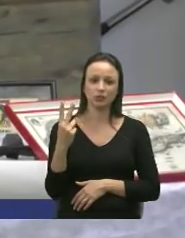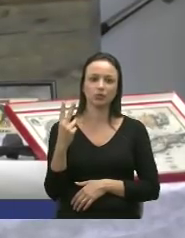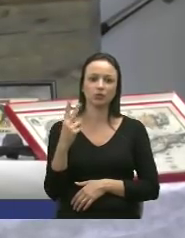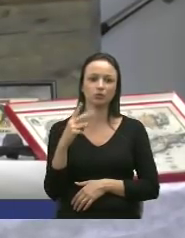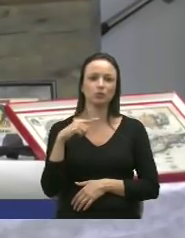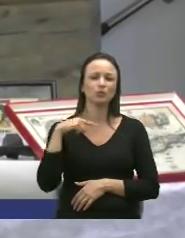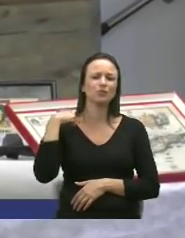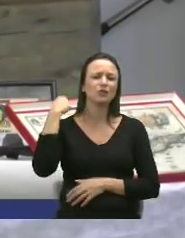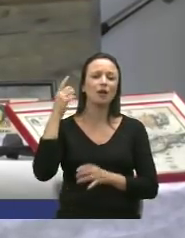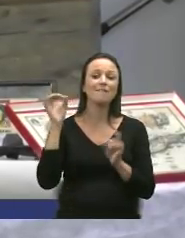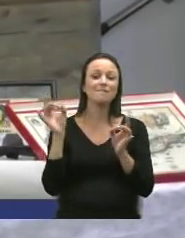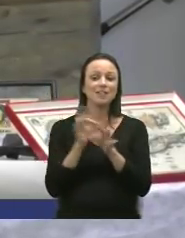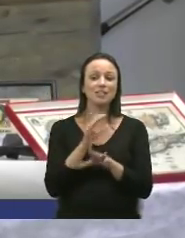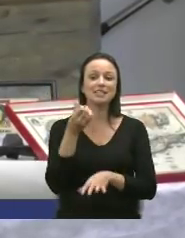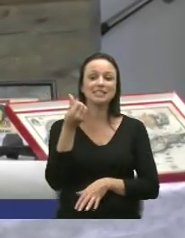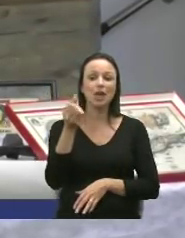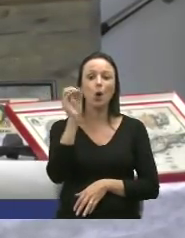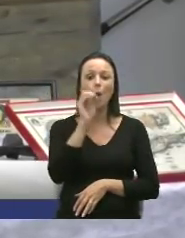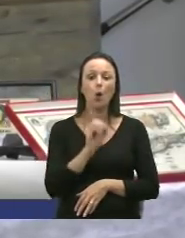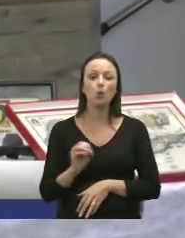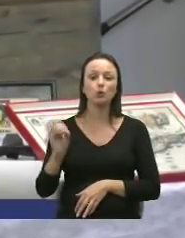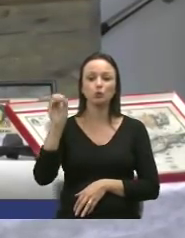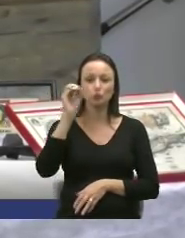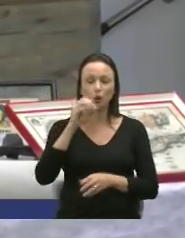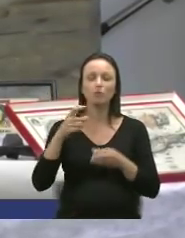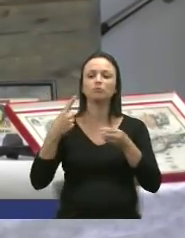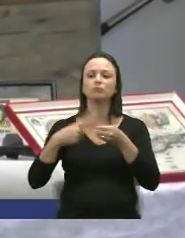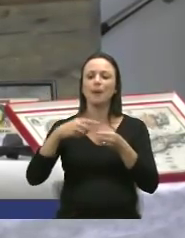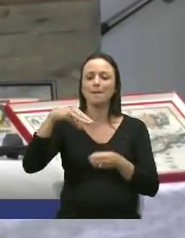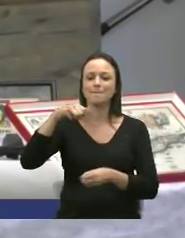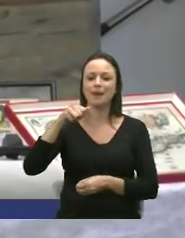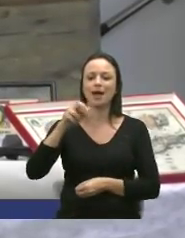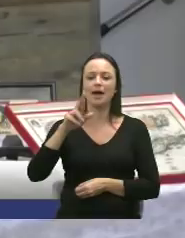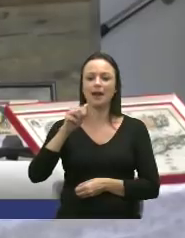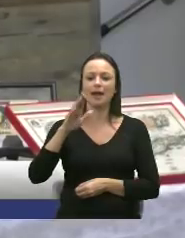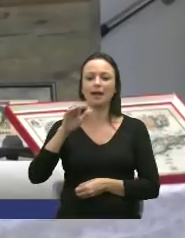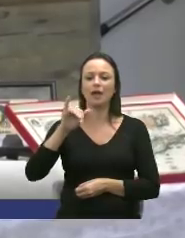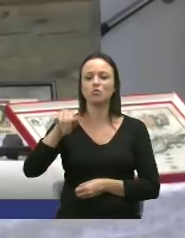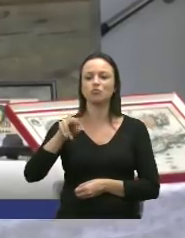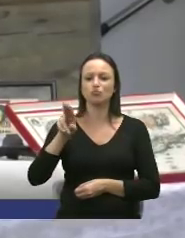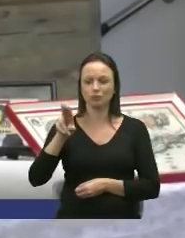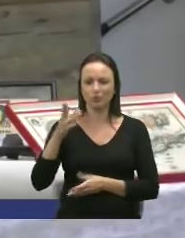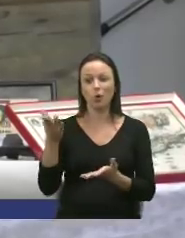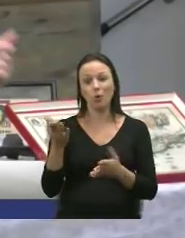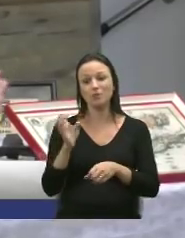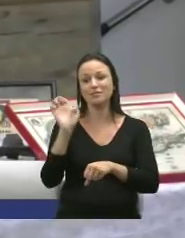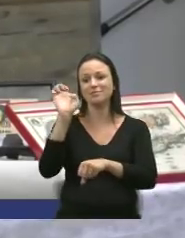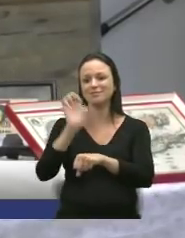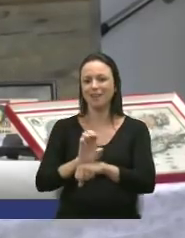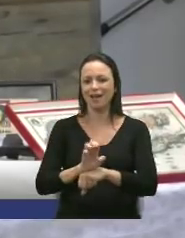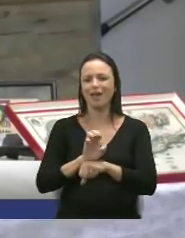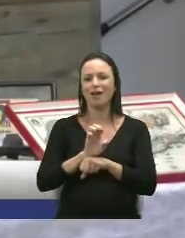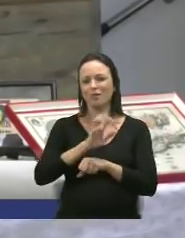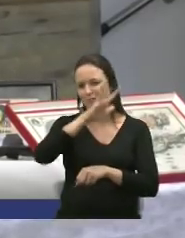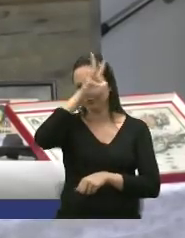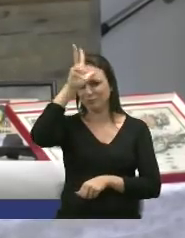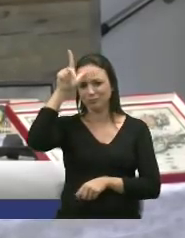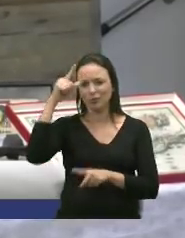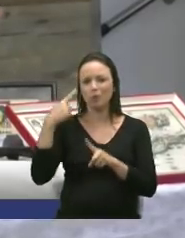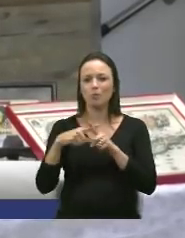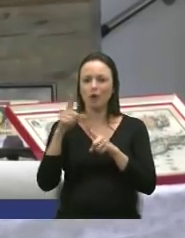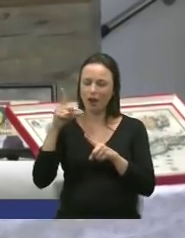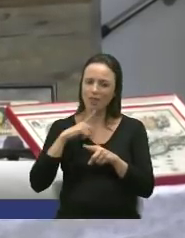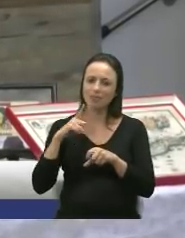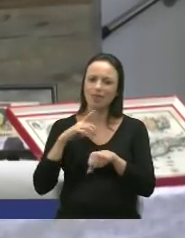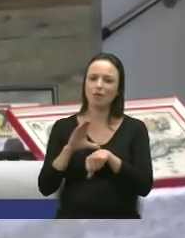6 de outubro, no território do Maracaju, que hoje seria o estado do Mato Grosso do Sul, porque lá havia constitucionalistas, e lá